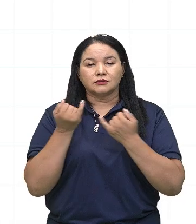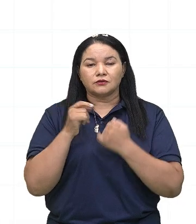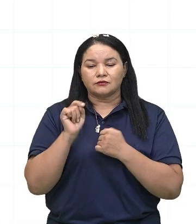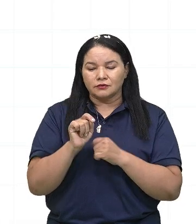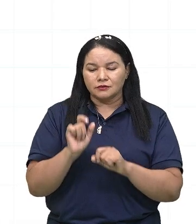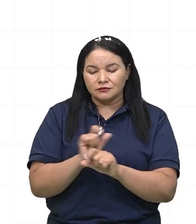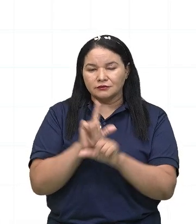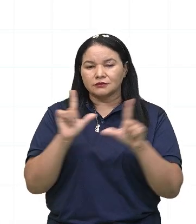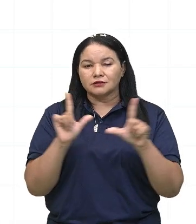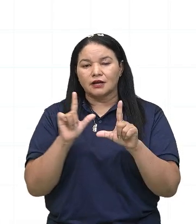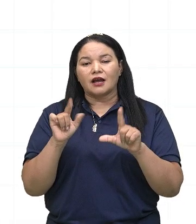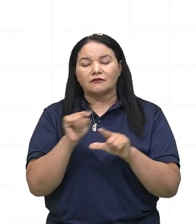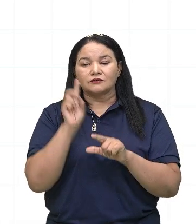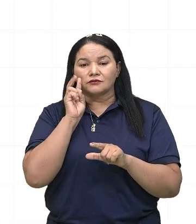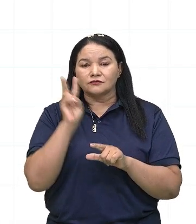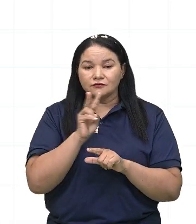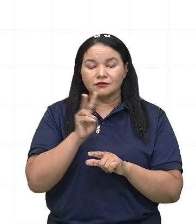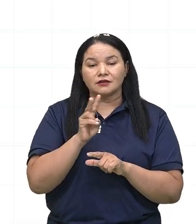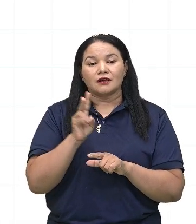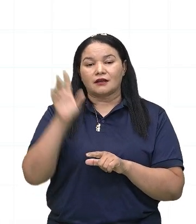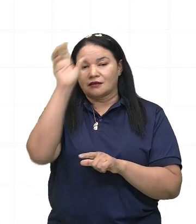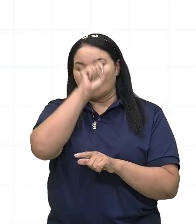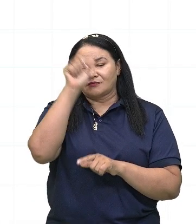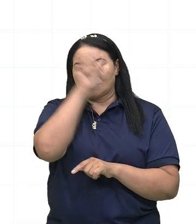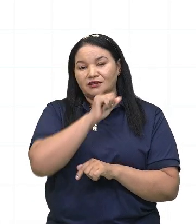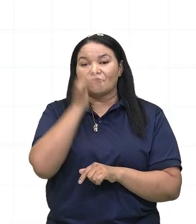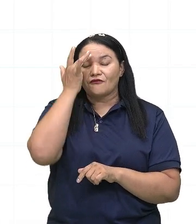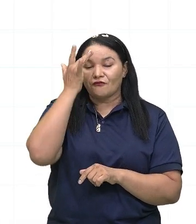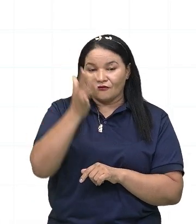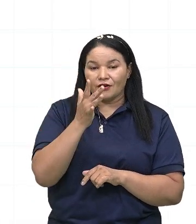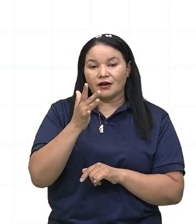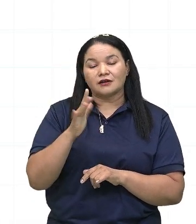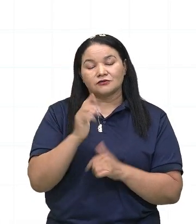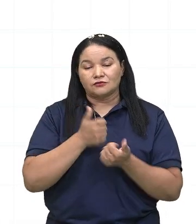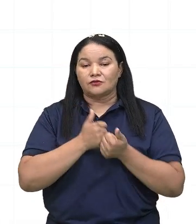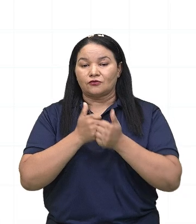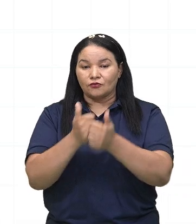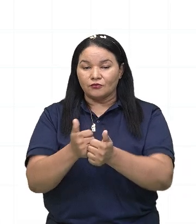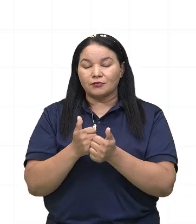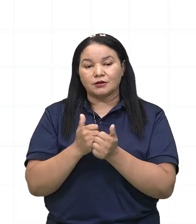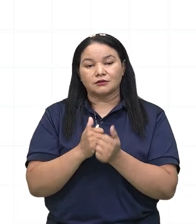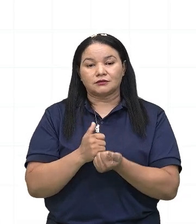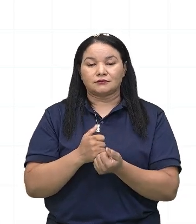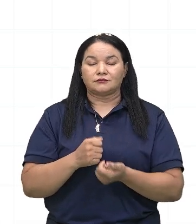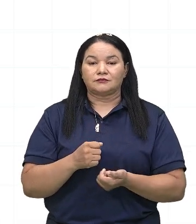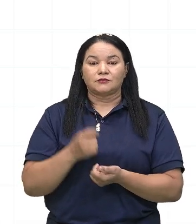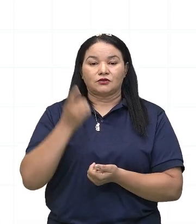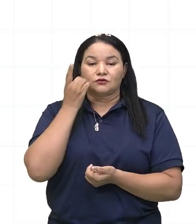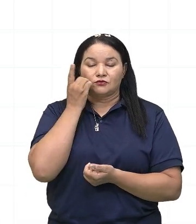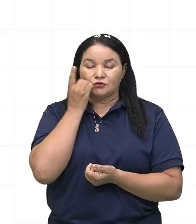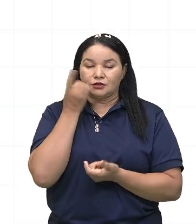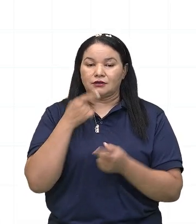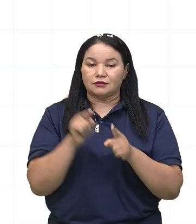bem facilzinho de abrir chamado e fácil também de fazer o acompanhamento da abertura do chamado. Isso, aqui é